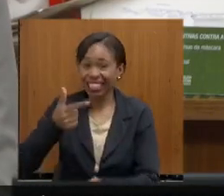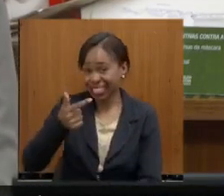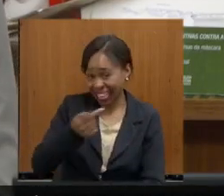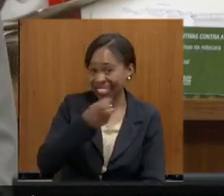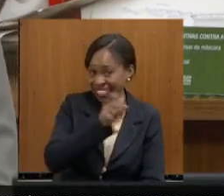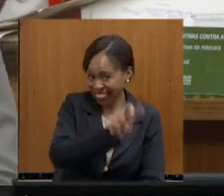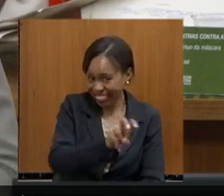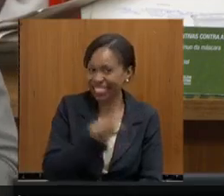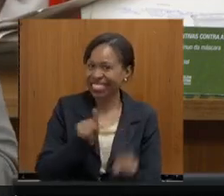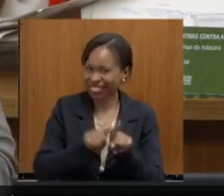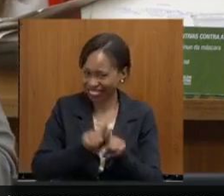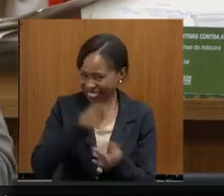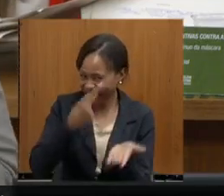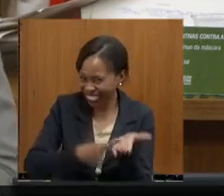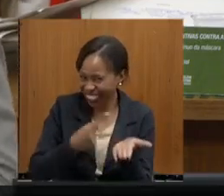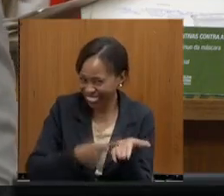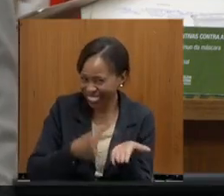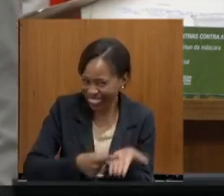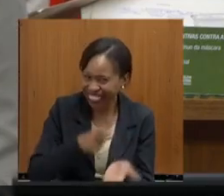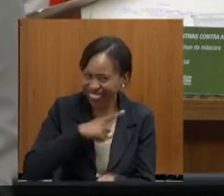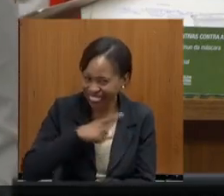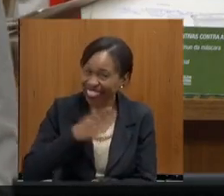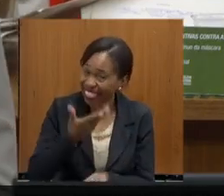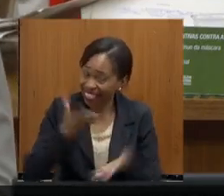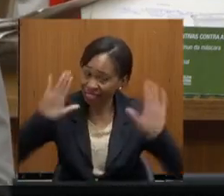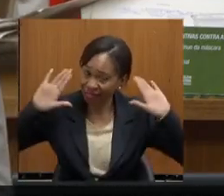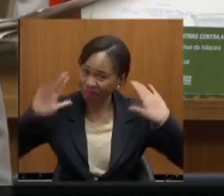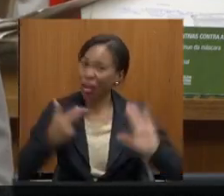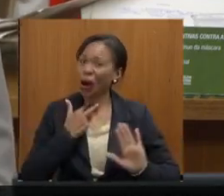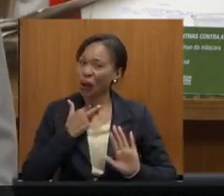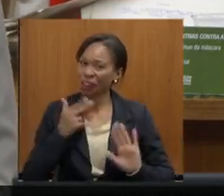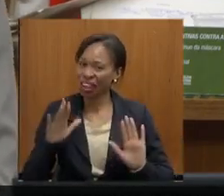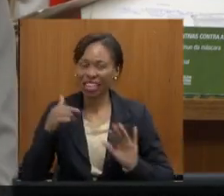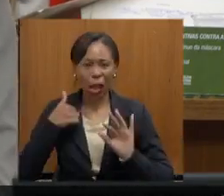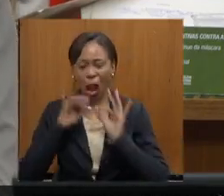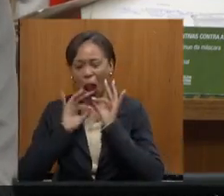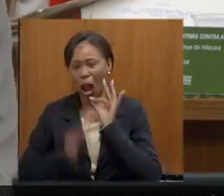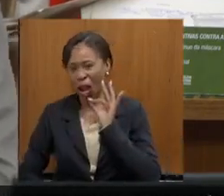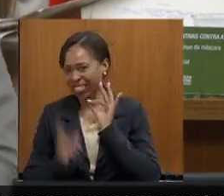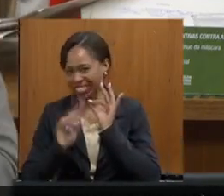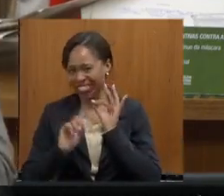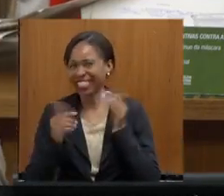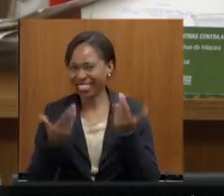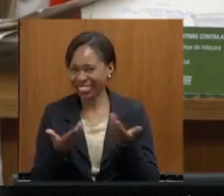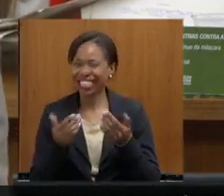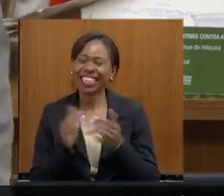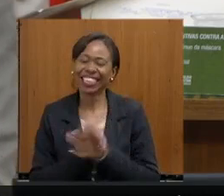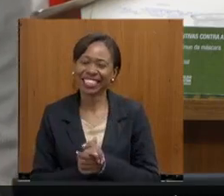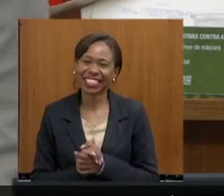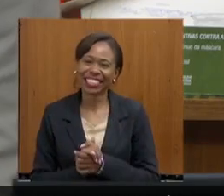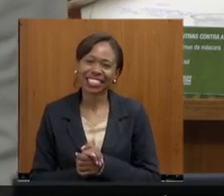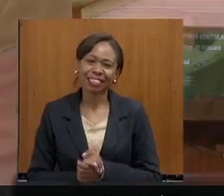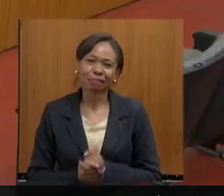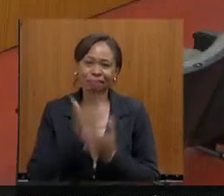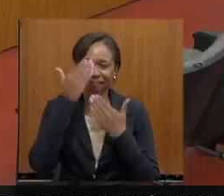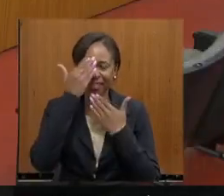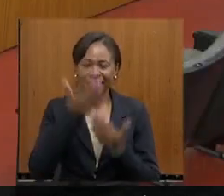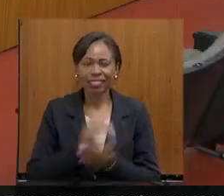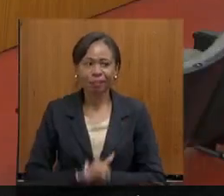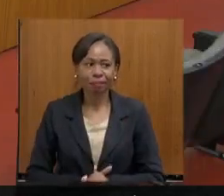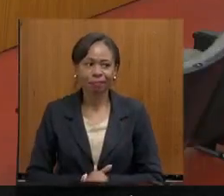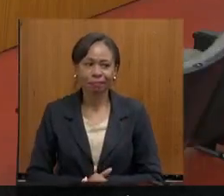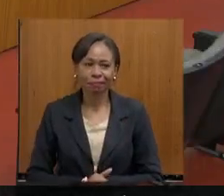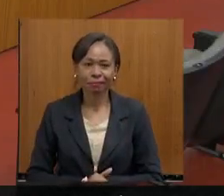vamos eu vou não vou me delongar muito mais um são guardadas horas Obrigado